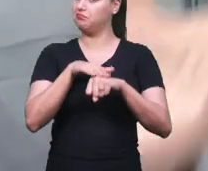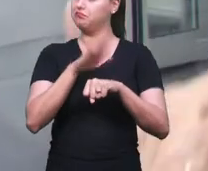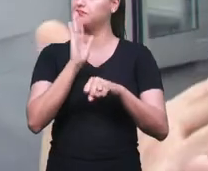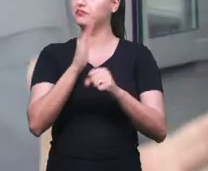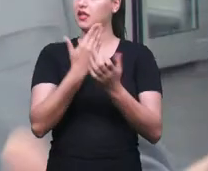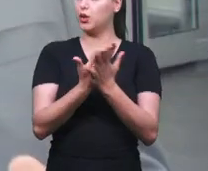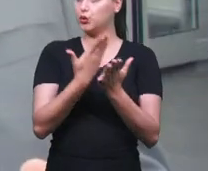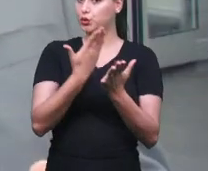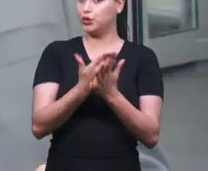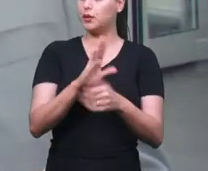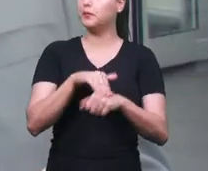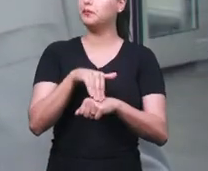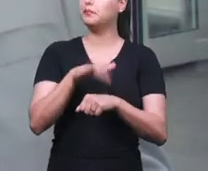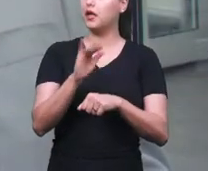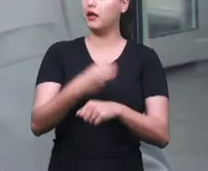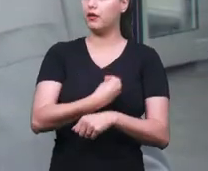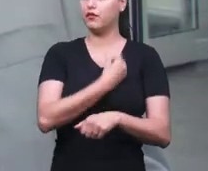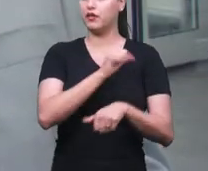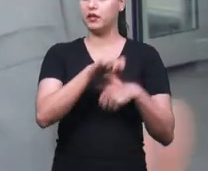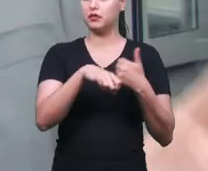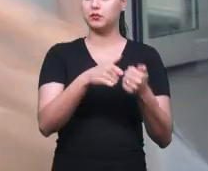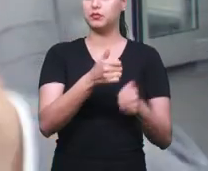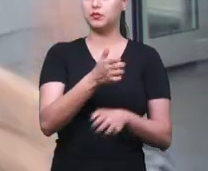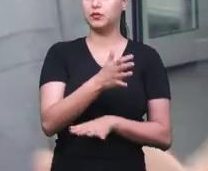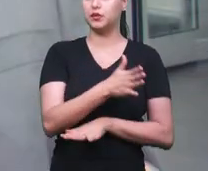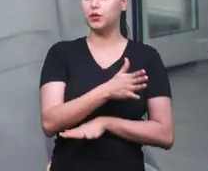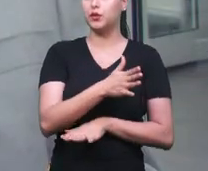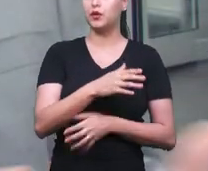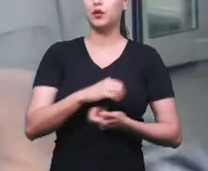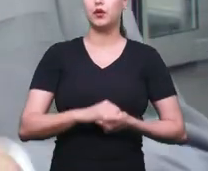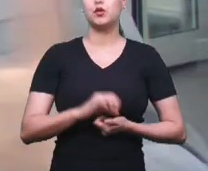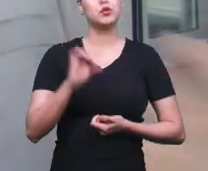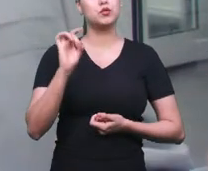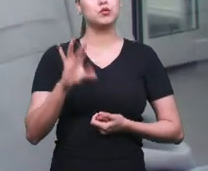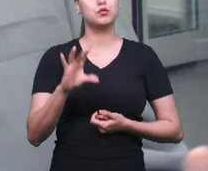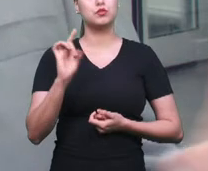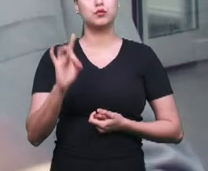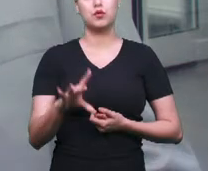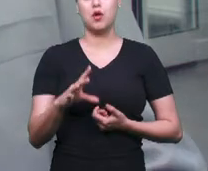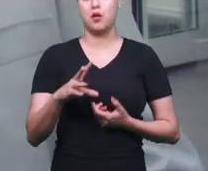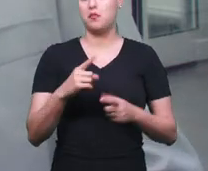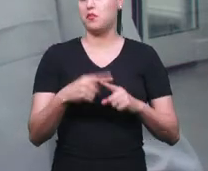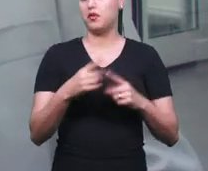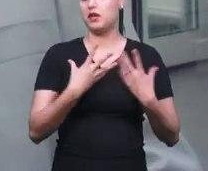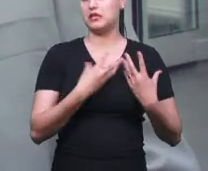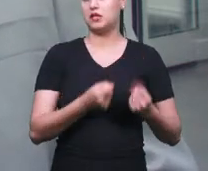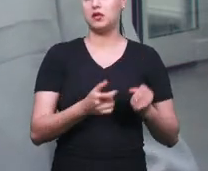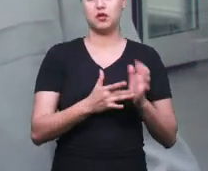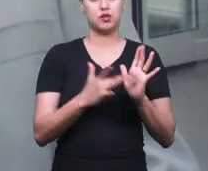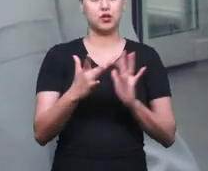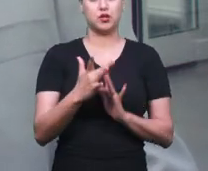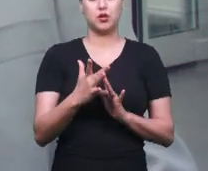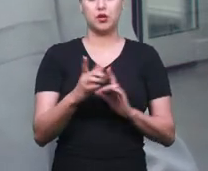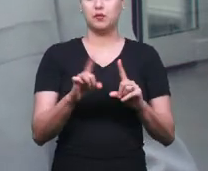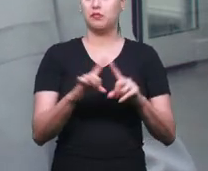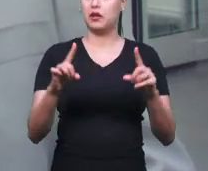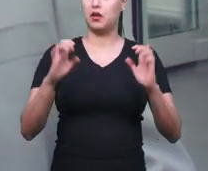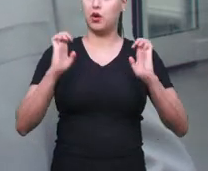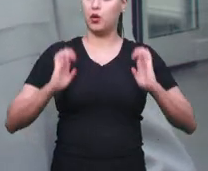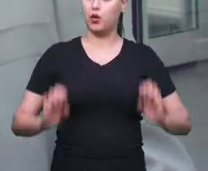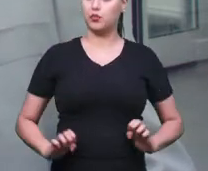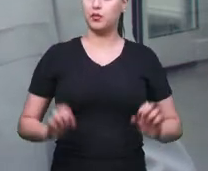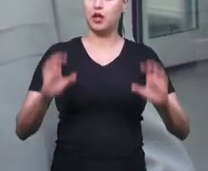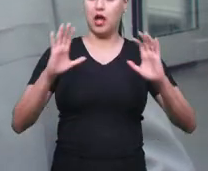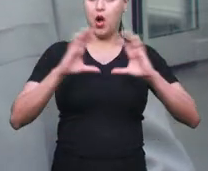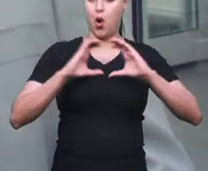a vida mudou muito, não é? Não só na conversão, mas como pessoa também. Né? De forma que o Senhor concedeu